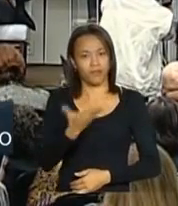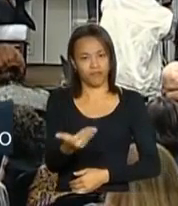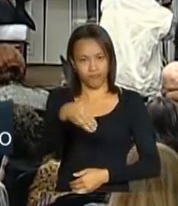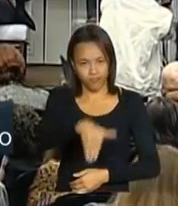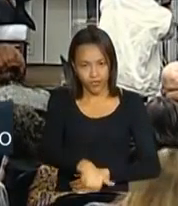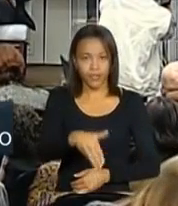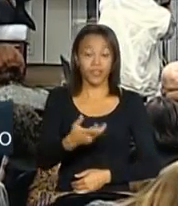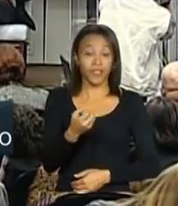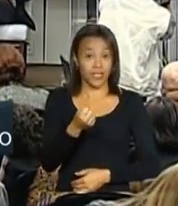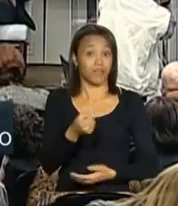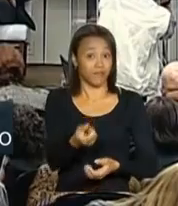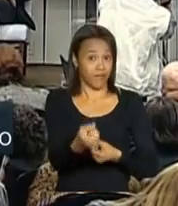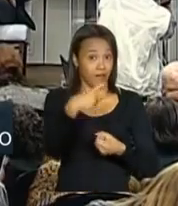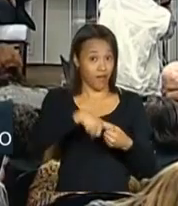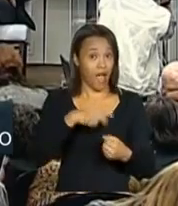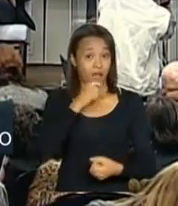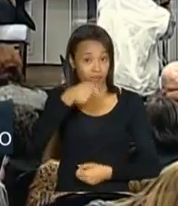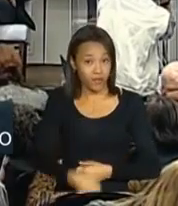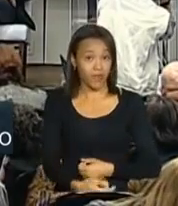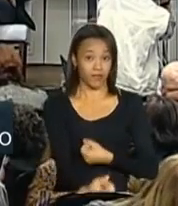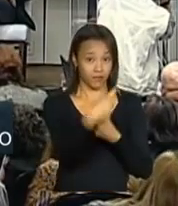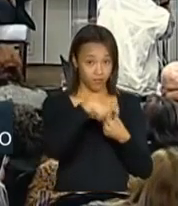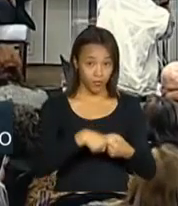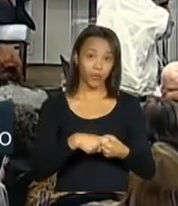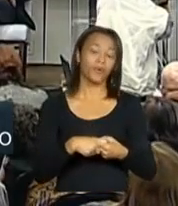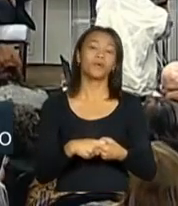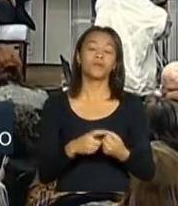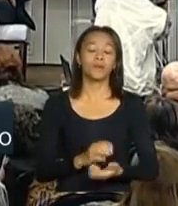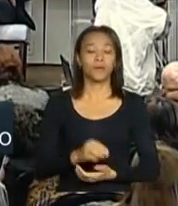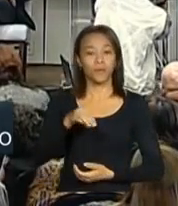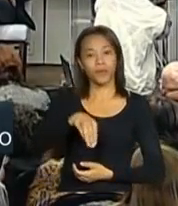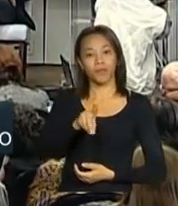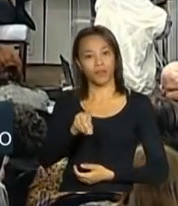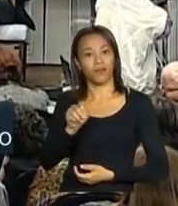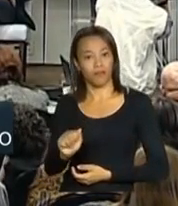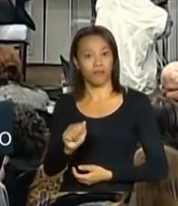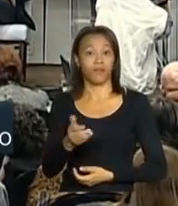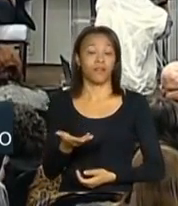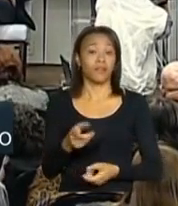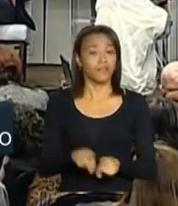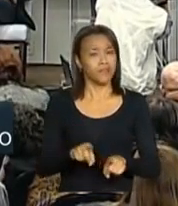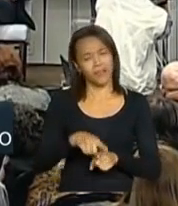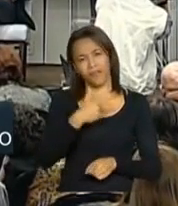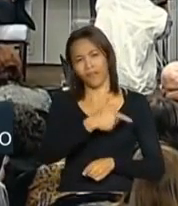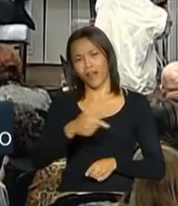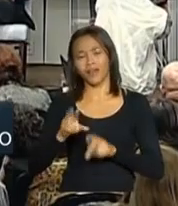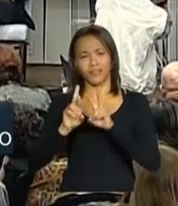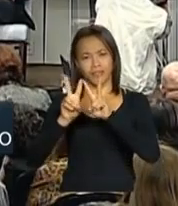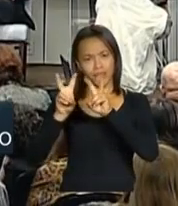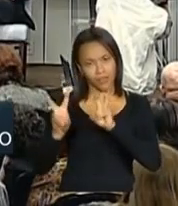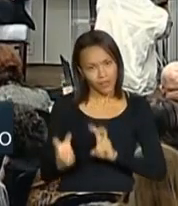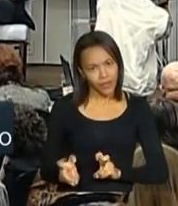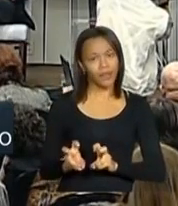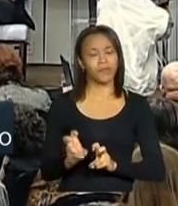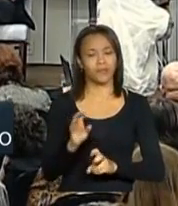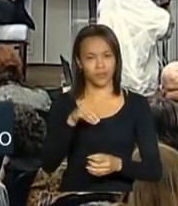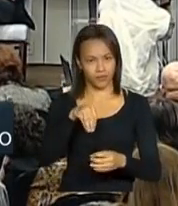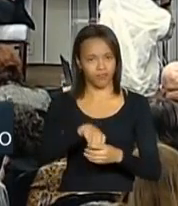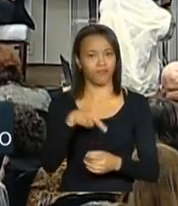essa parceria com o Ministério do Desenvolvimento Agrário, nesse tema, e muitos outros temas também, que eu acho que o MCT tem